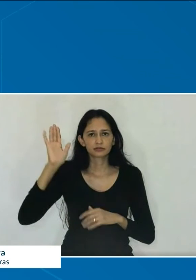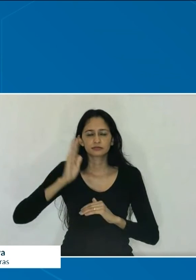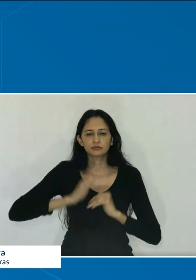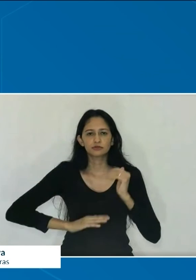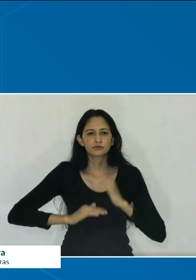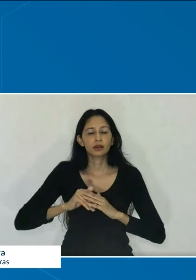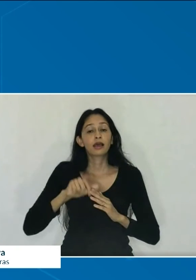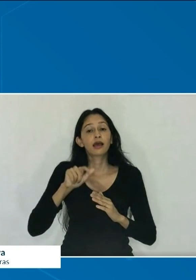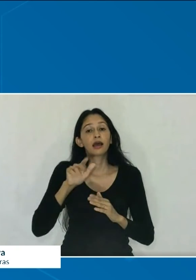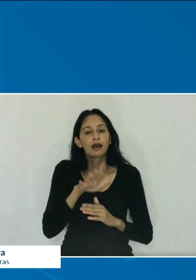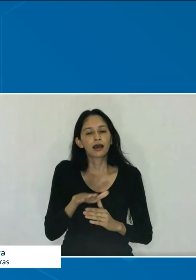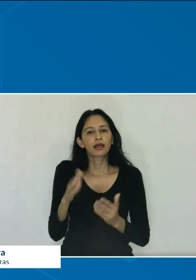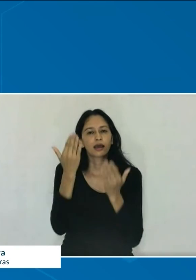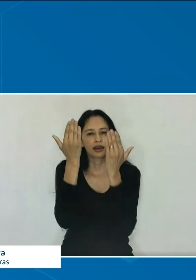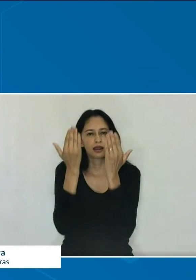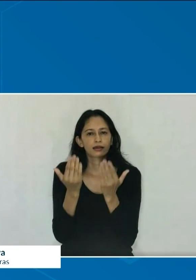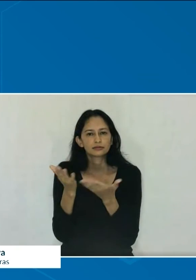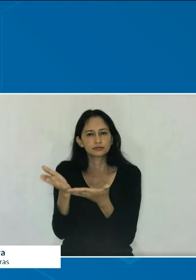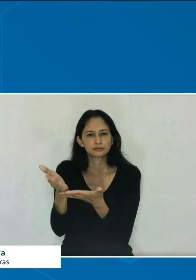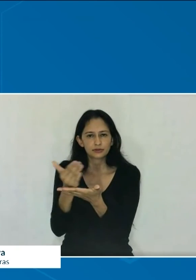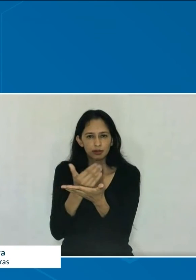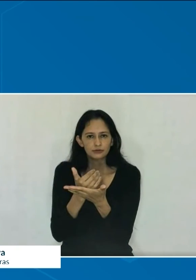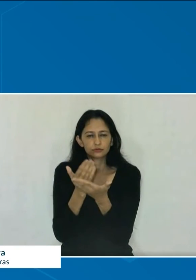de análise e tratamento de dados.